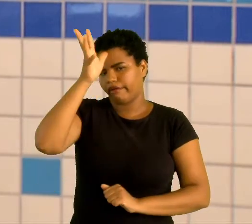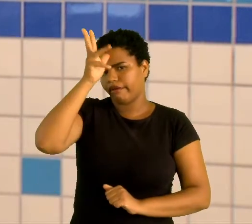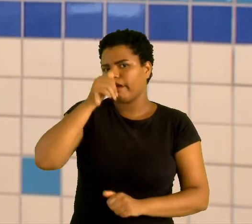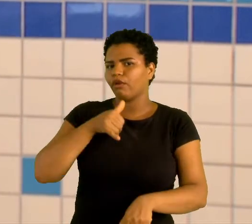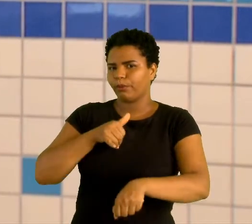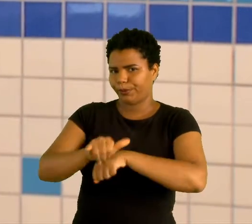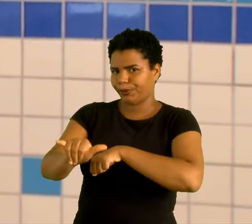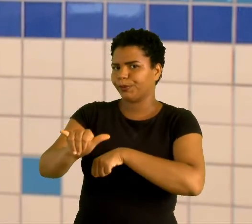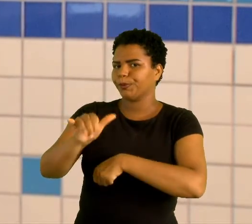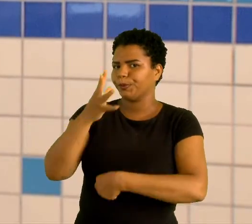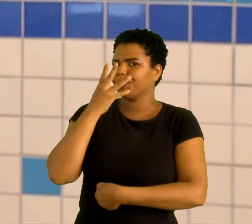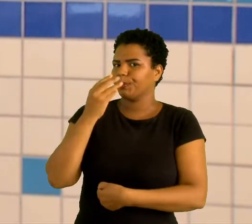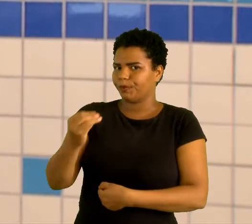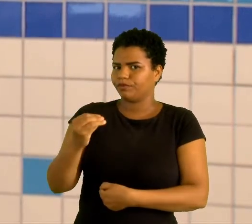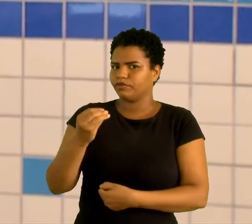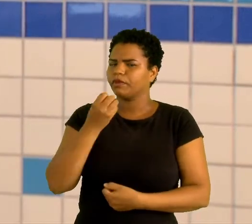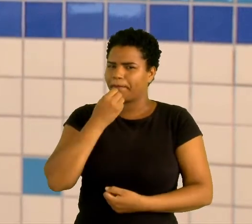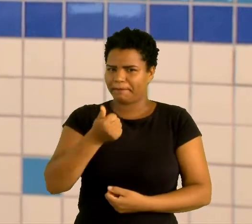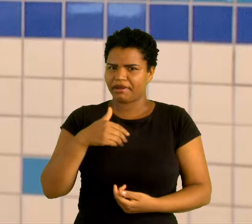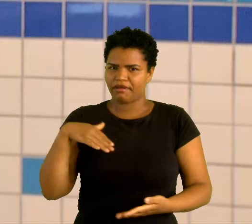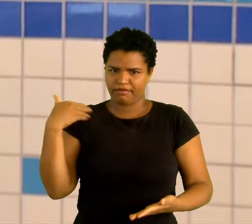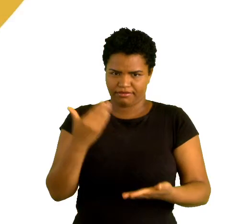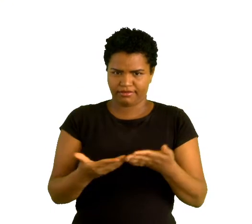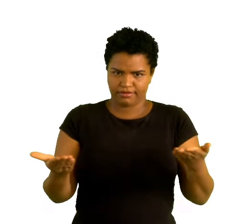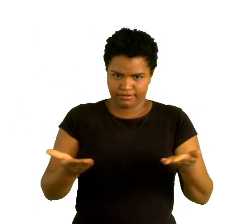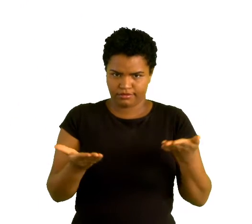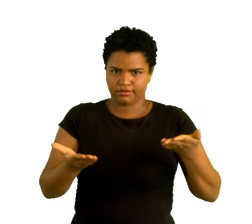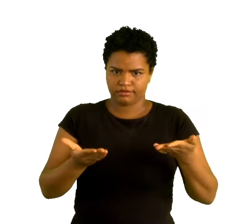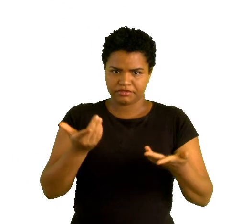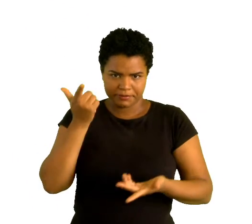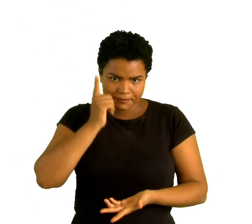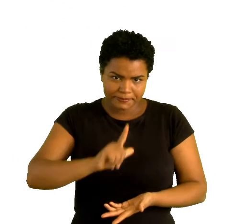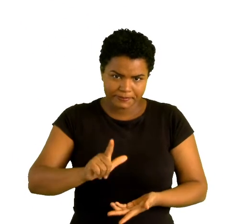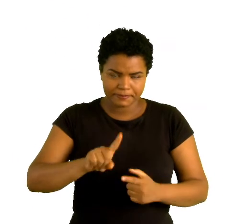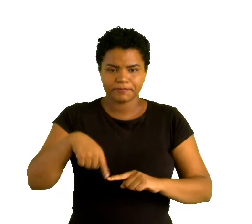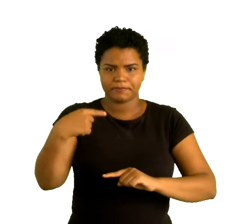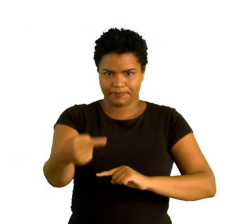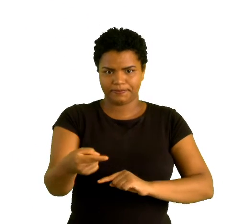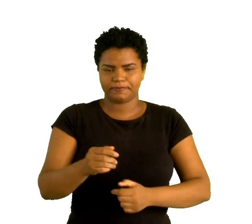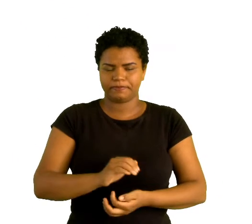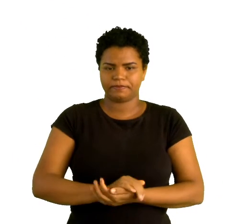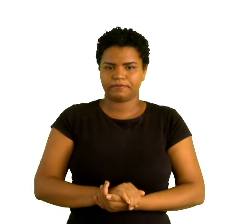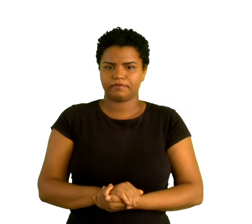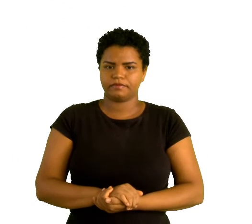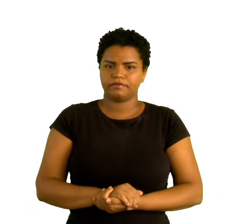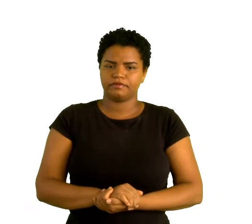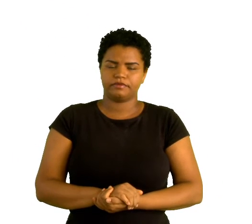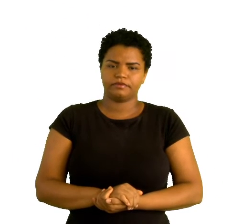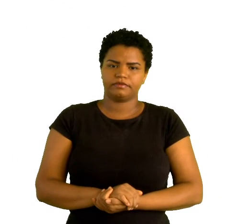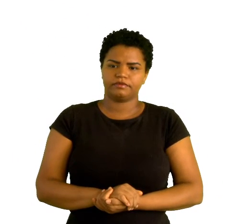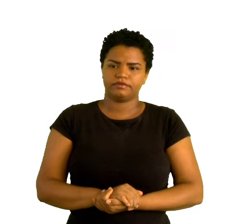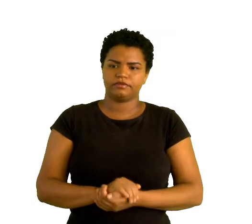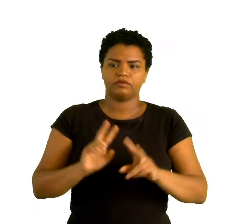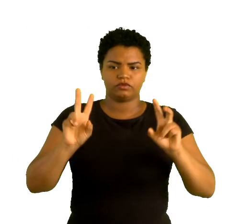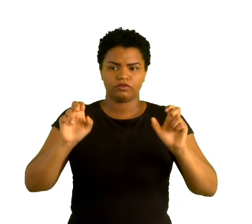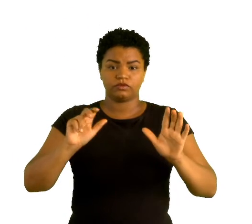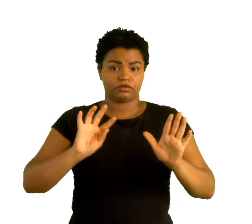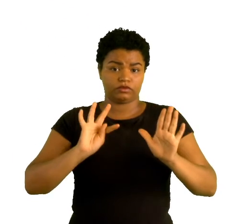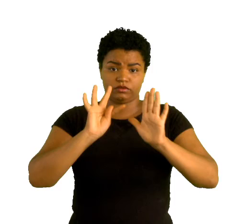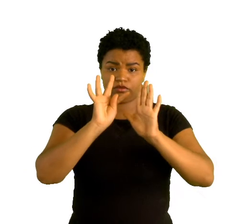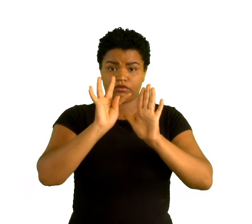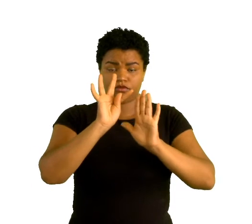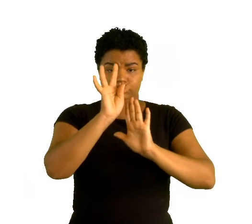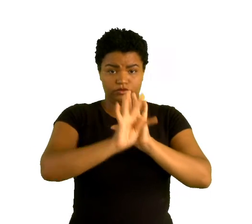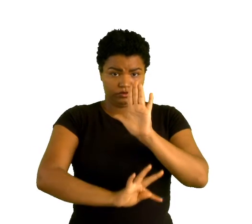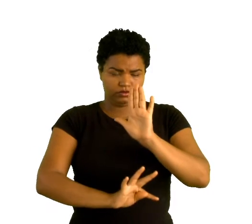raposa. Tudo bem até aqui? Estão conseguindo? Vamos para o próximo. Sobre o texto,